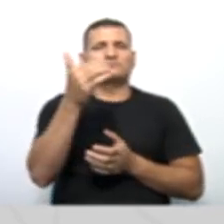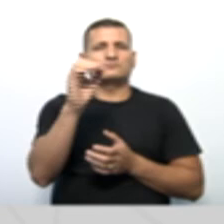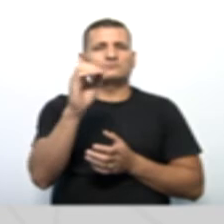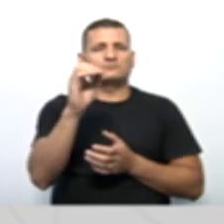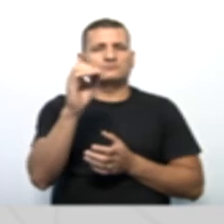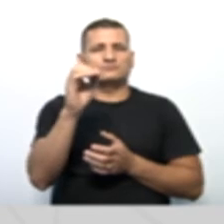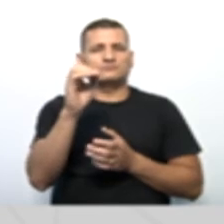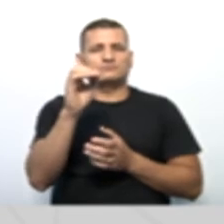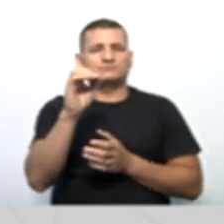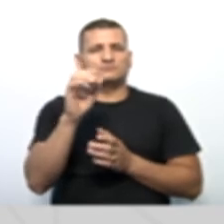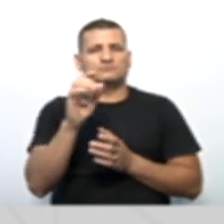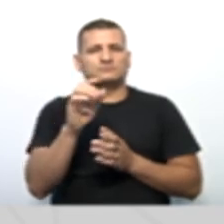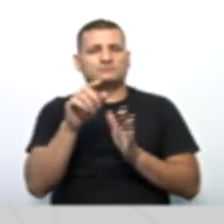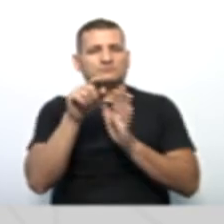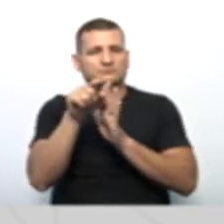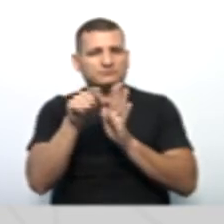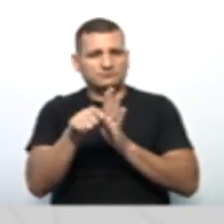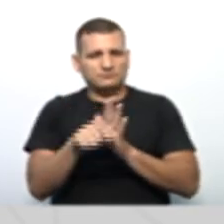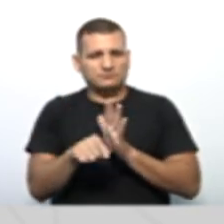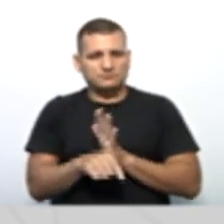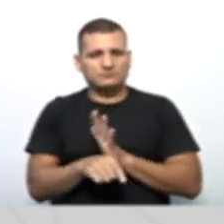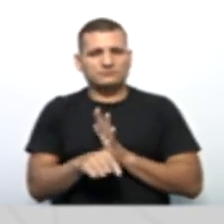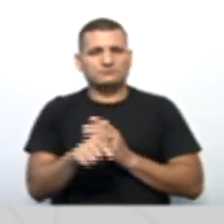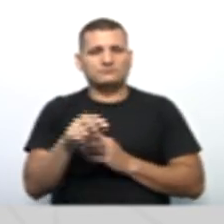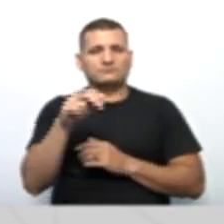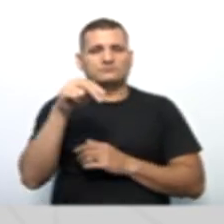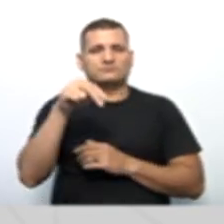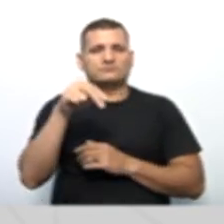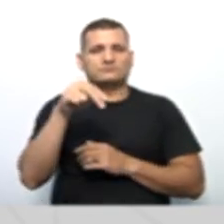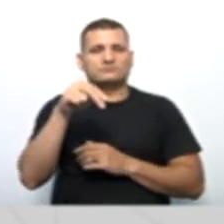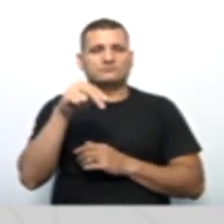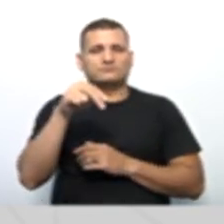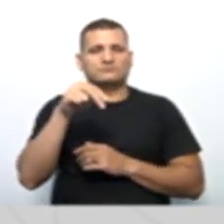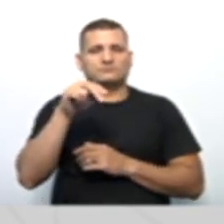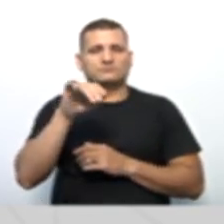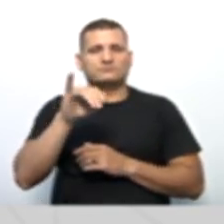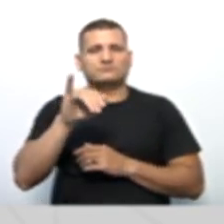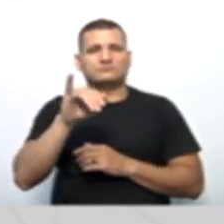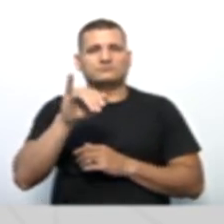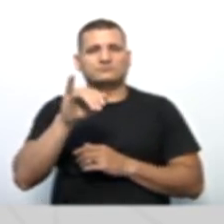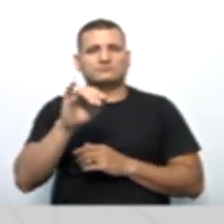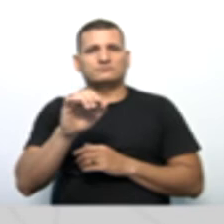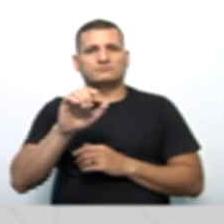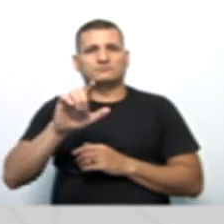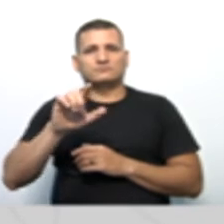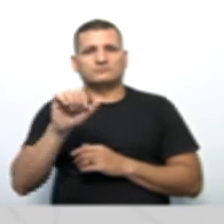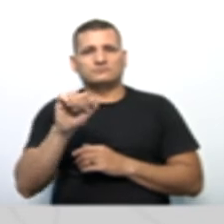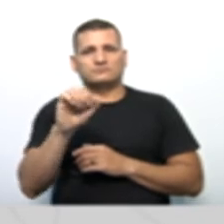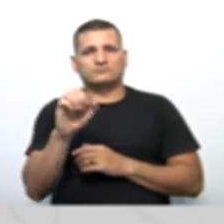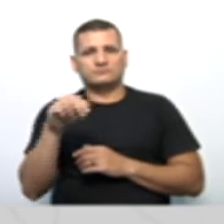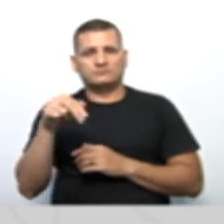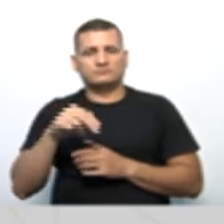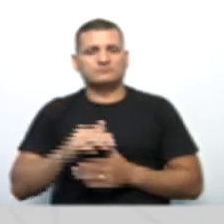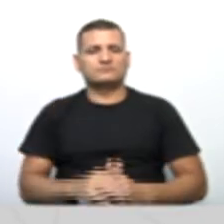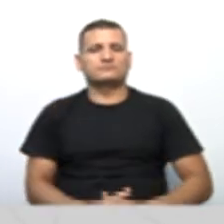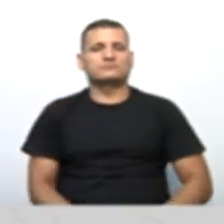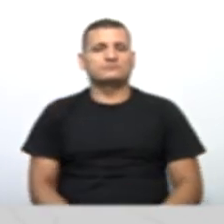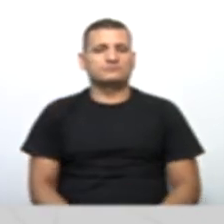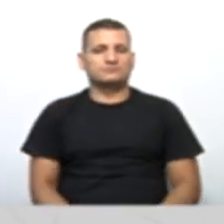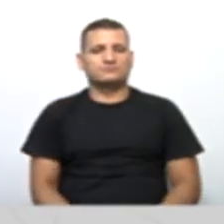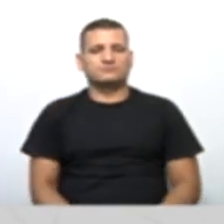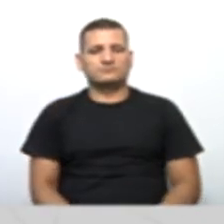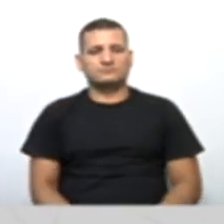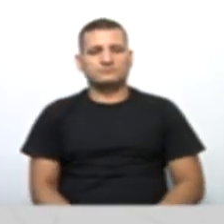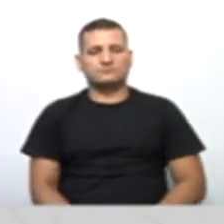nilsinho é que já tá lá aquele do partir dos dados de 32 que foi explicando e por último diz que só conseguiu sim é